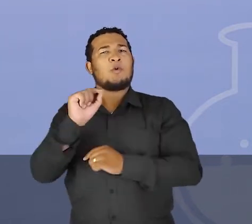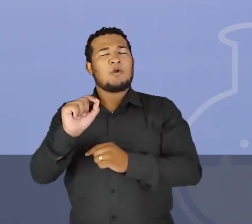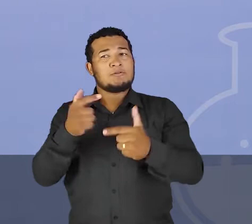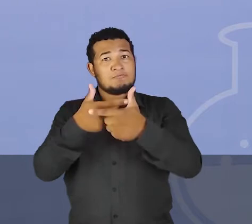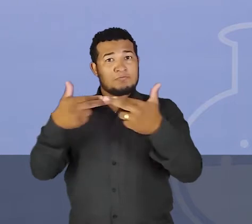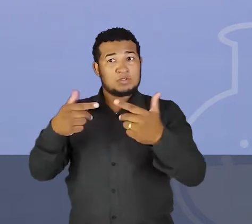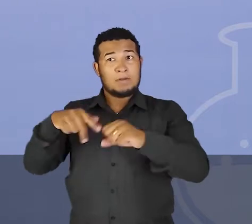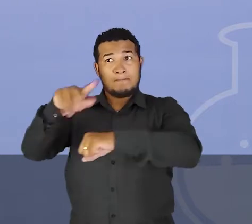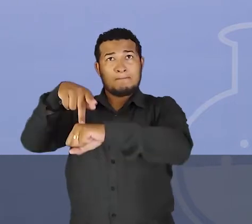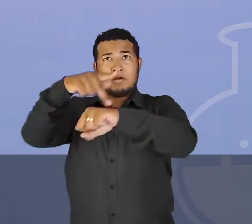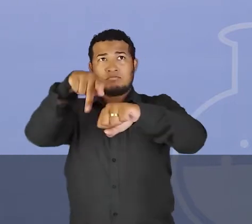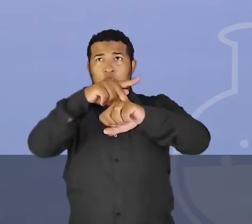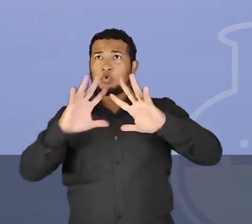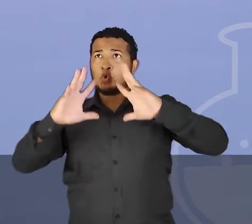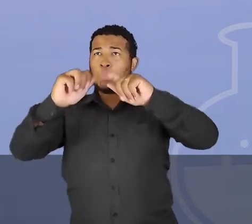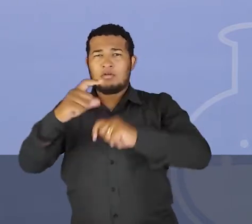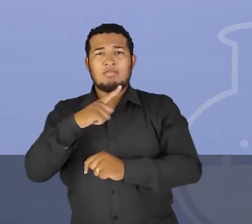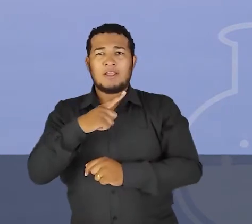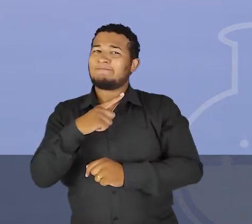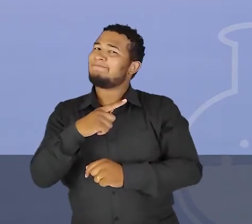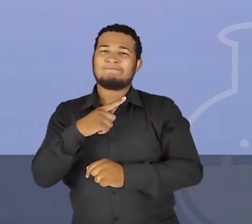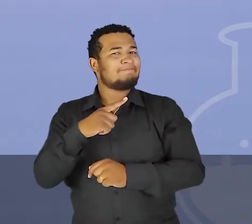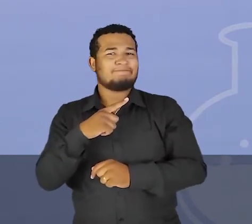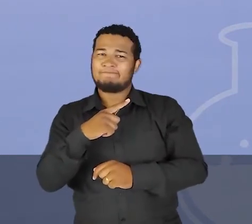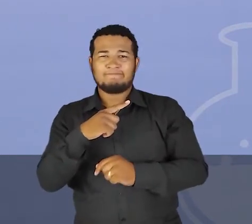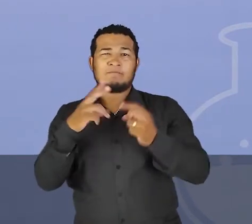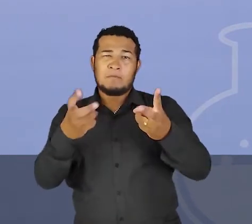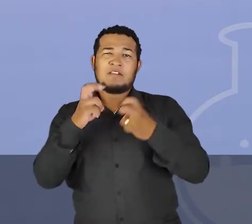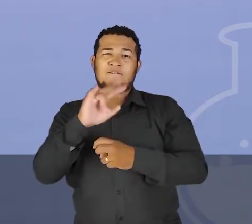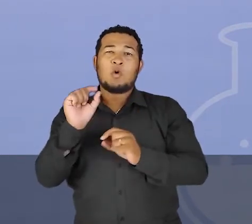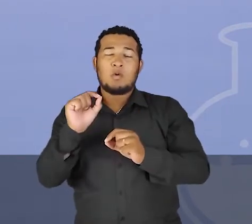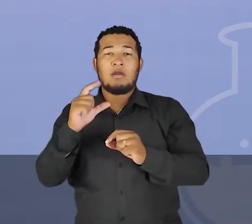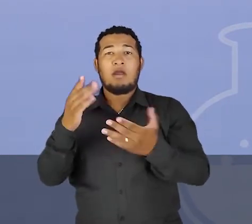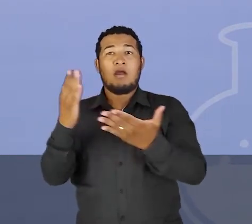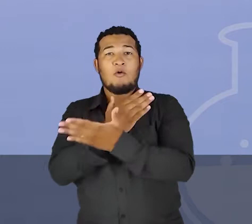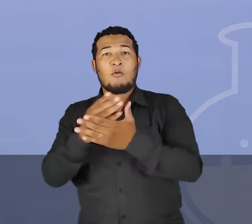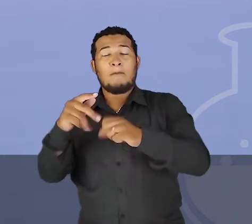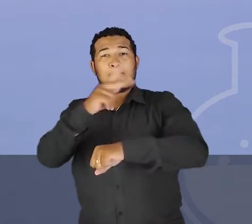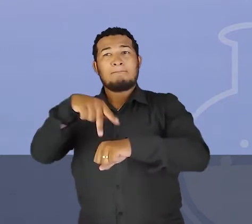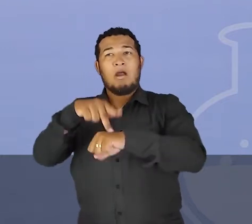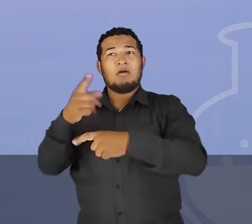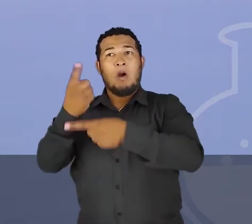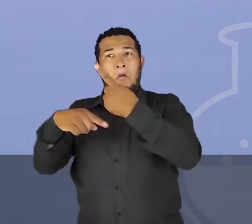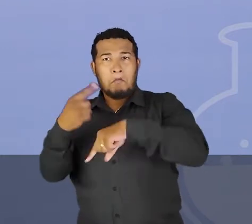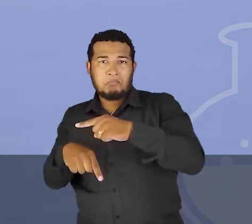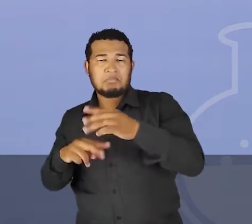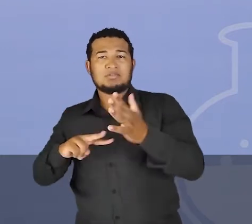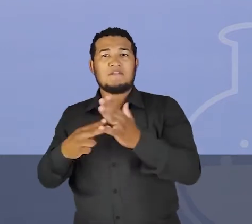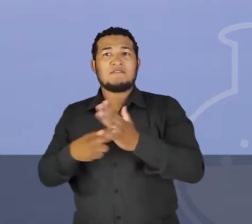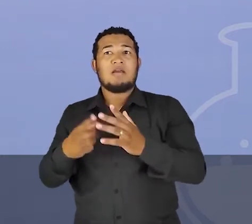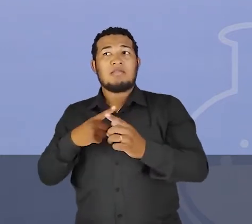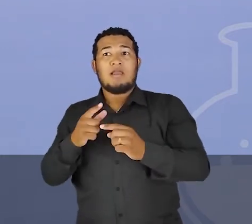que todos os países têm? Claro que não. Nós vamos observar que os países desenvolvidos têm maior tecnologia